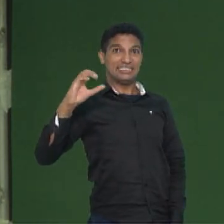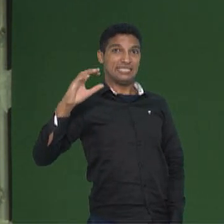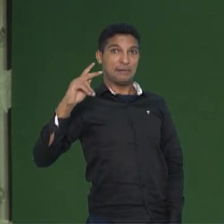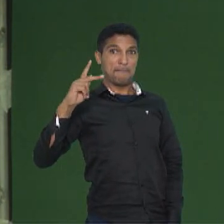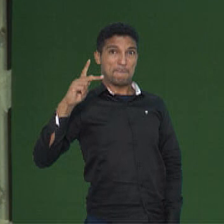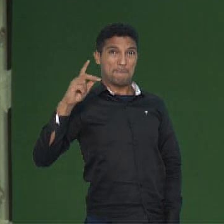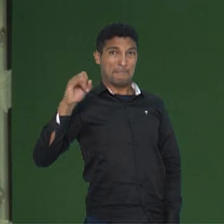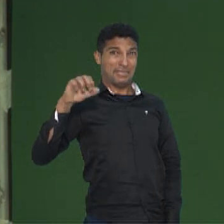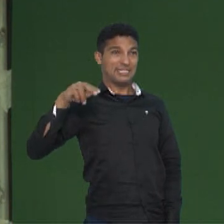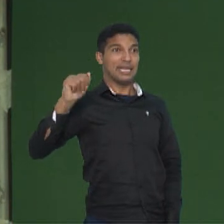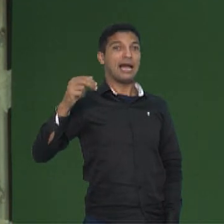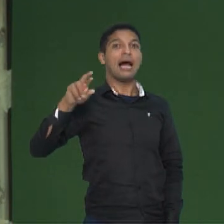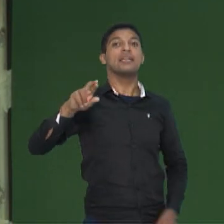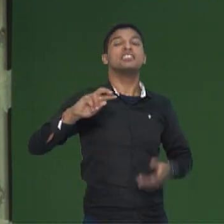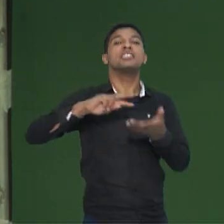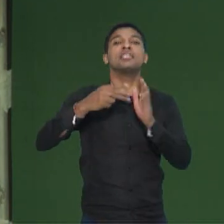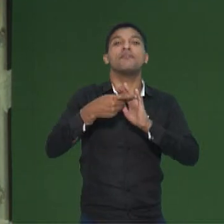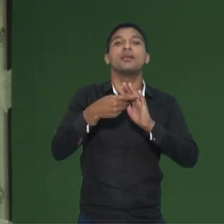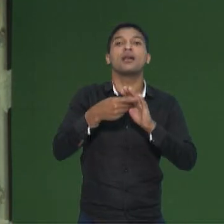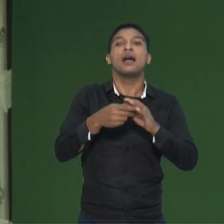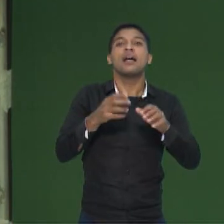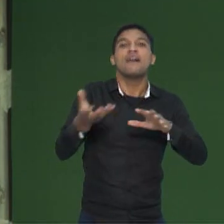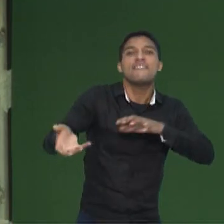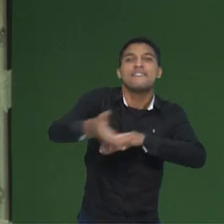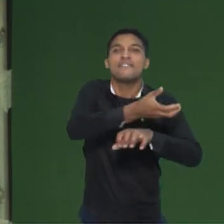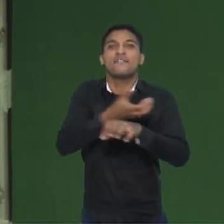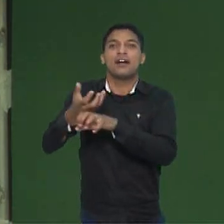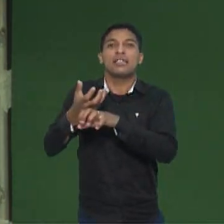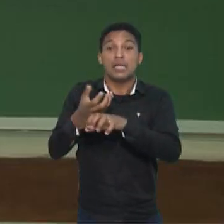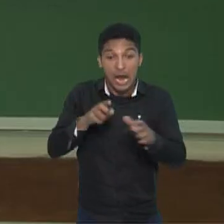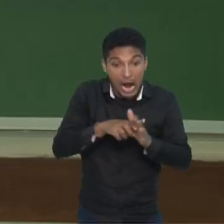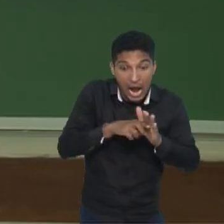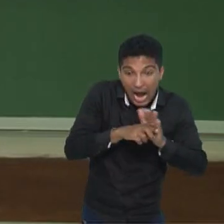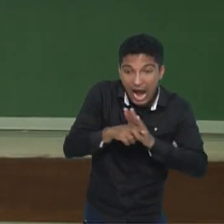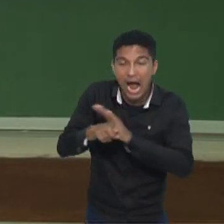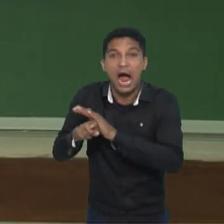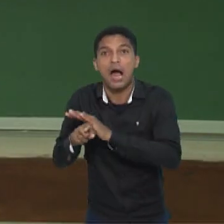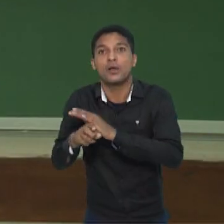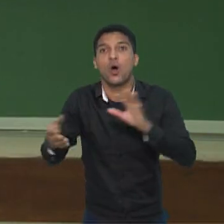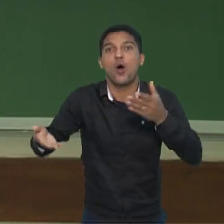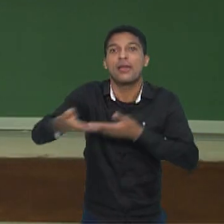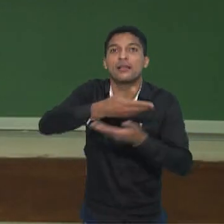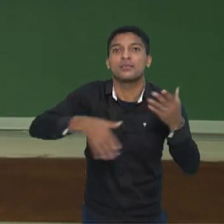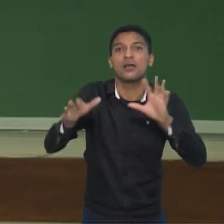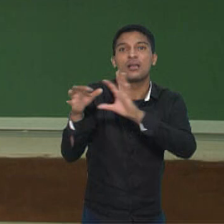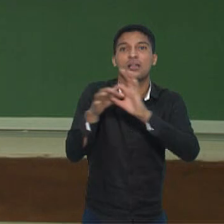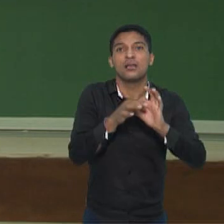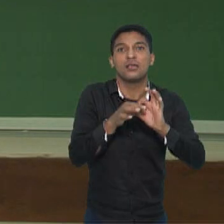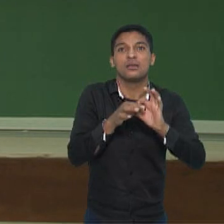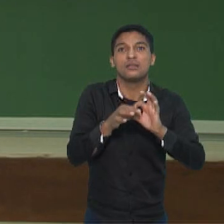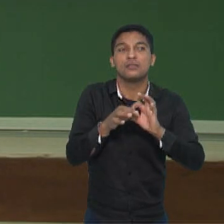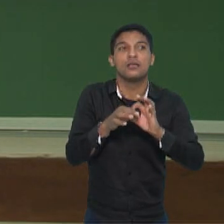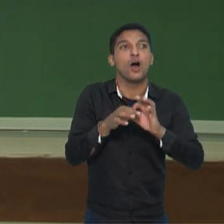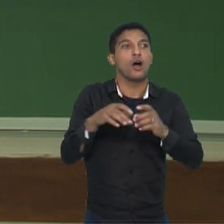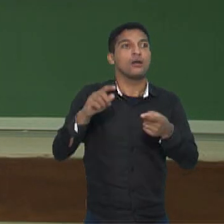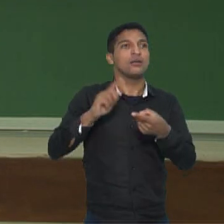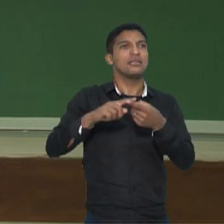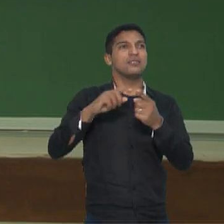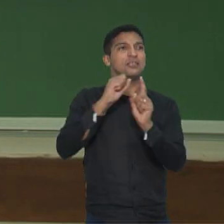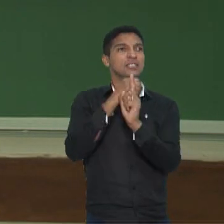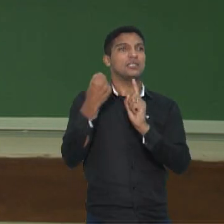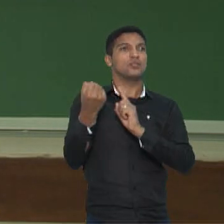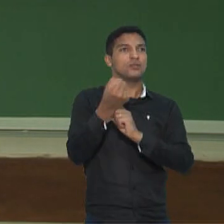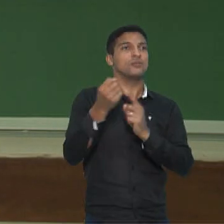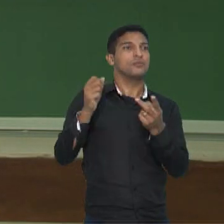geografia, sociologia, botânica e assim por diante. Você chega num... Deixa eu dar um exemplo aqui,